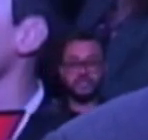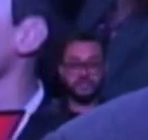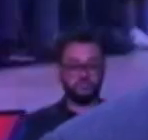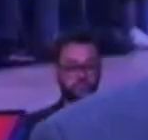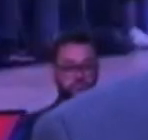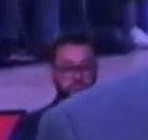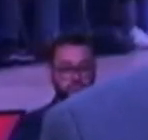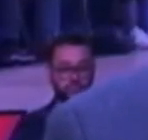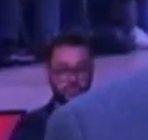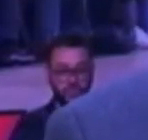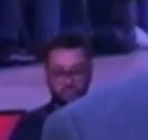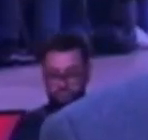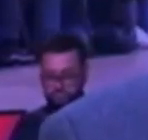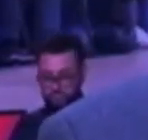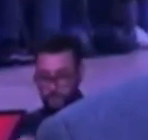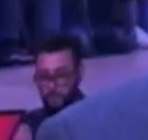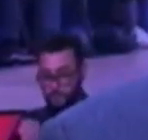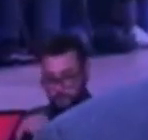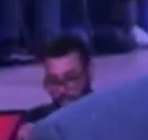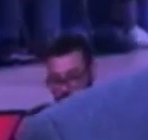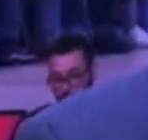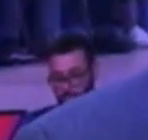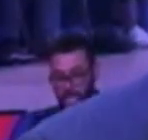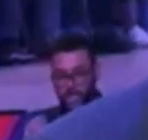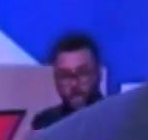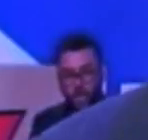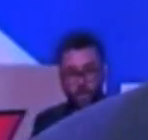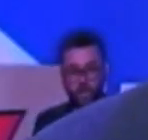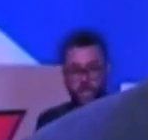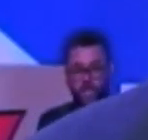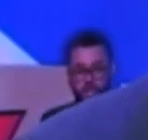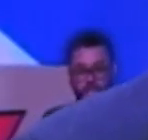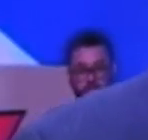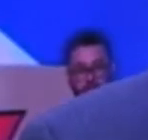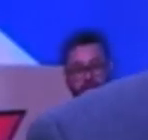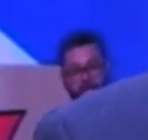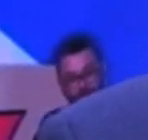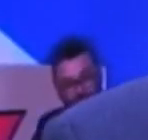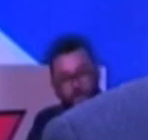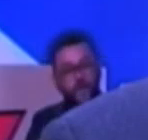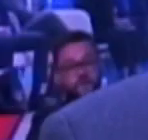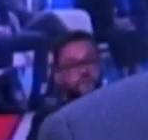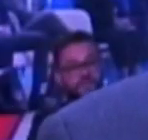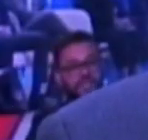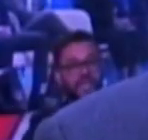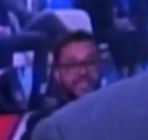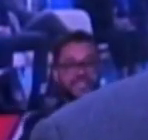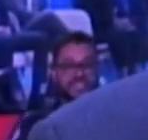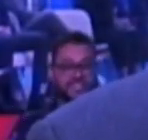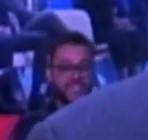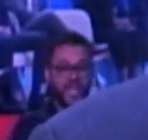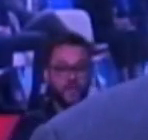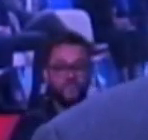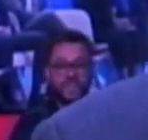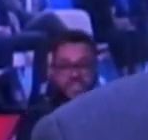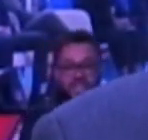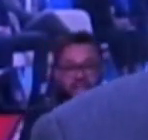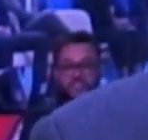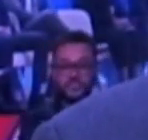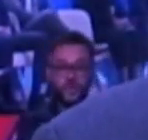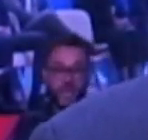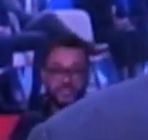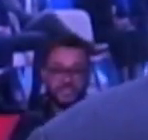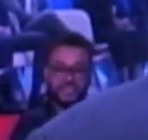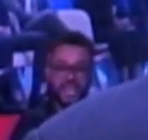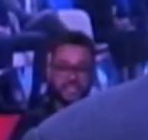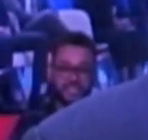explorado isso, né? Sem perder a essência principal, que é a humanidade, né? A humanização de tudo aquilo que se faz, né? Não